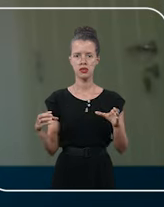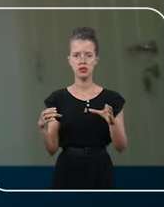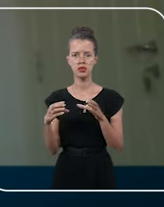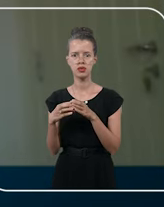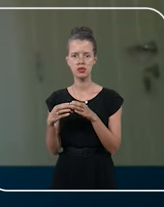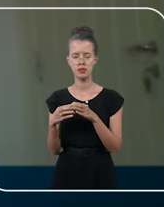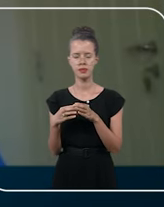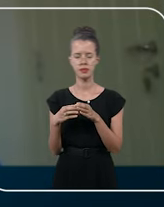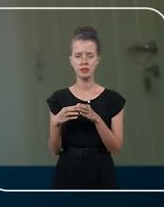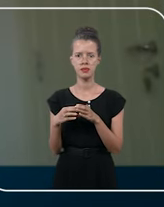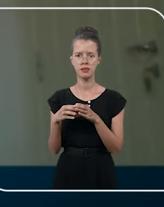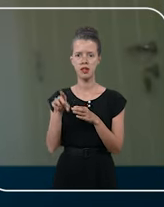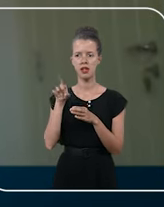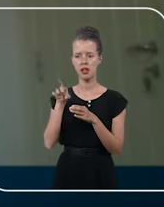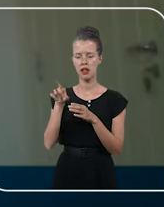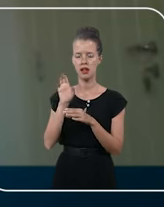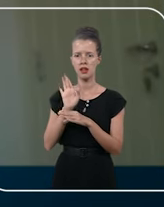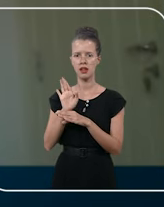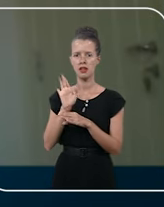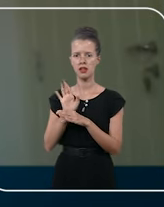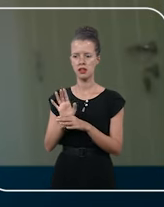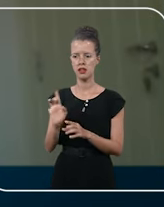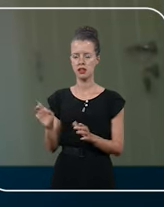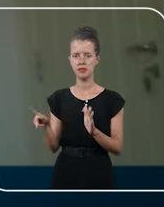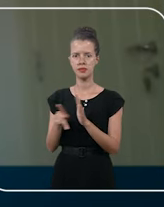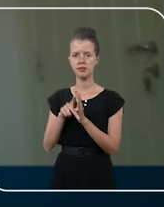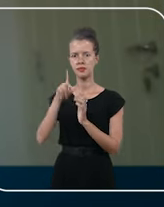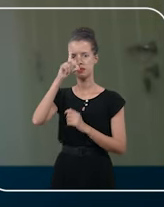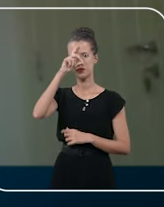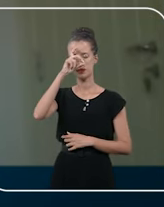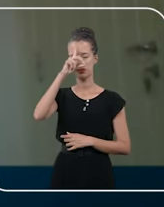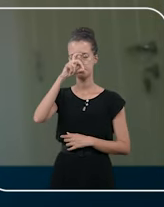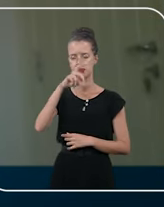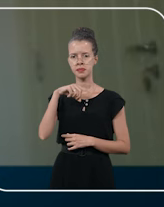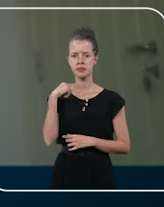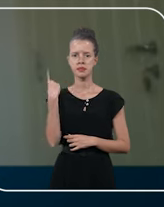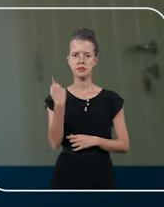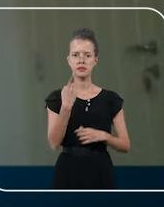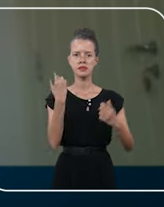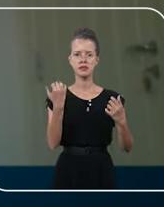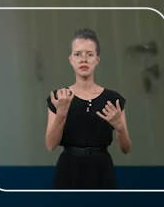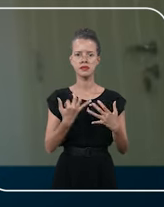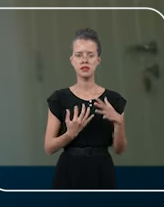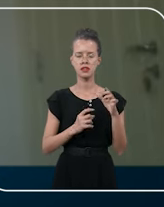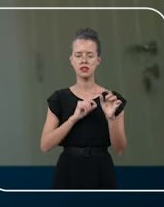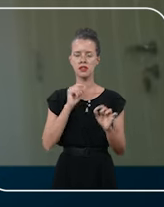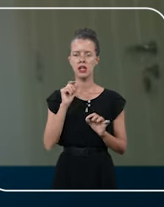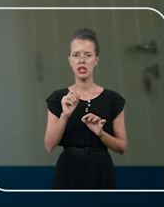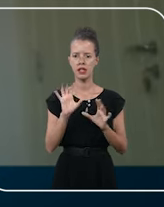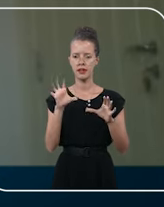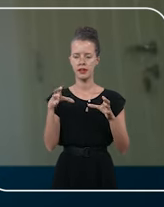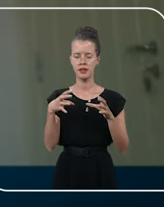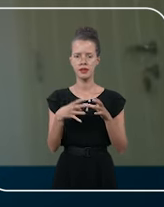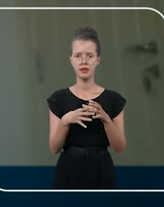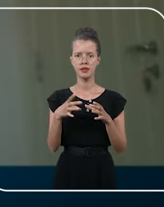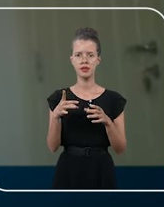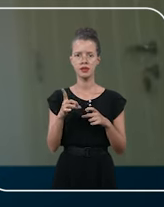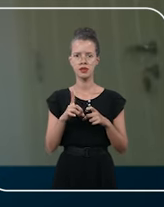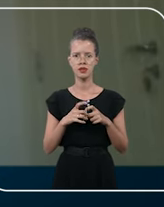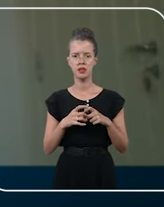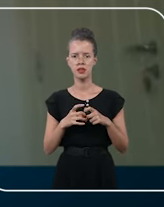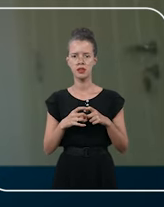o corpo, né, do hospital, nós estamos falando de uma equipe que tem ali uma relação